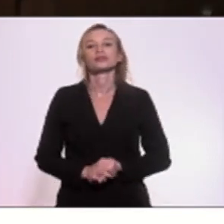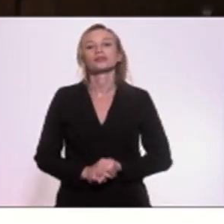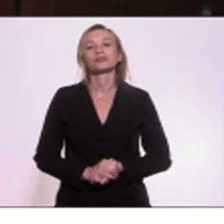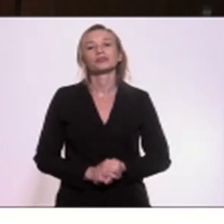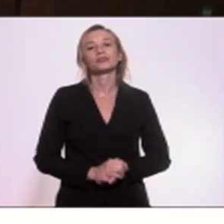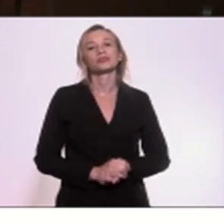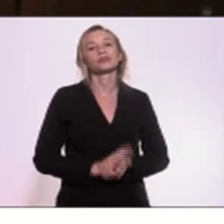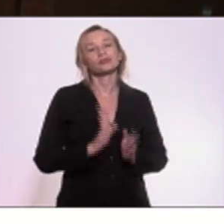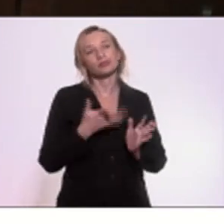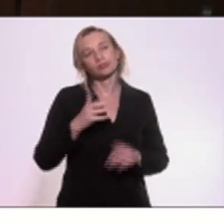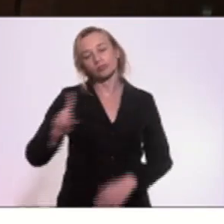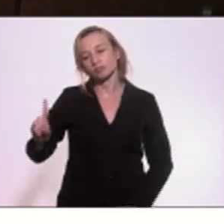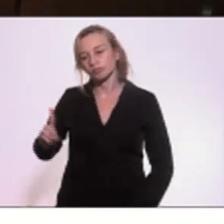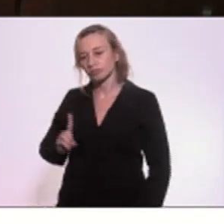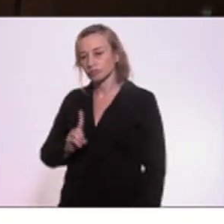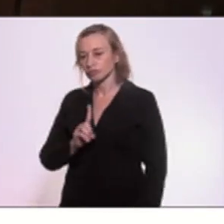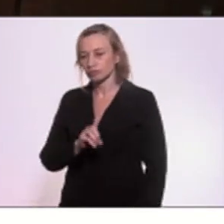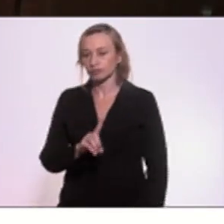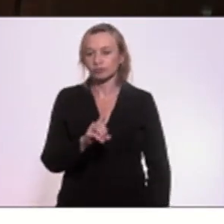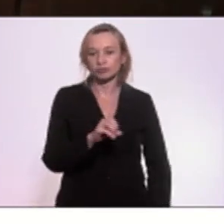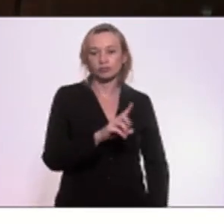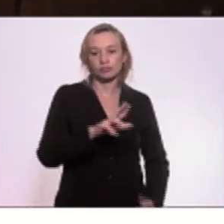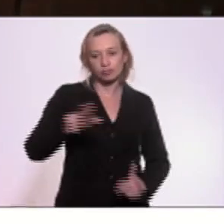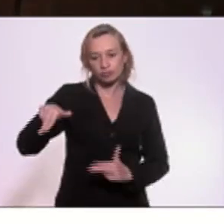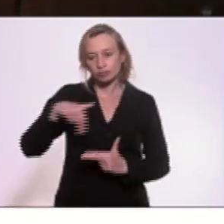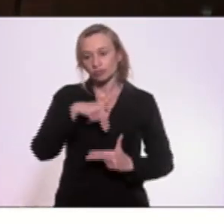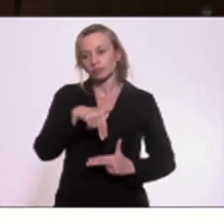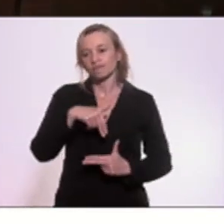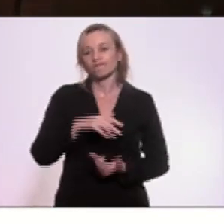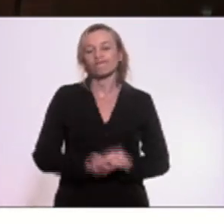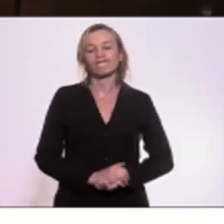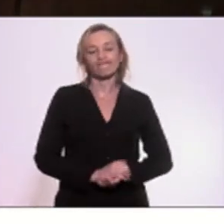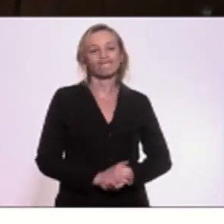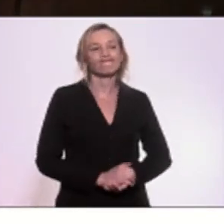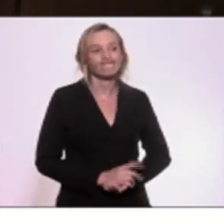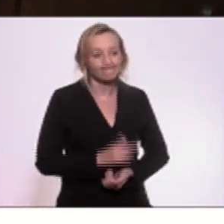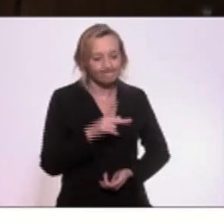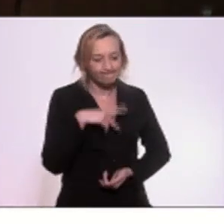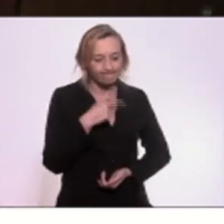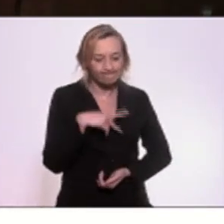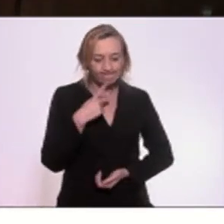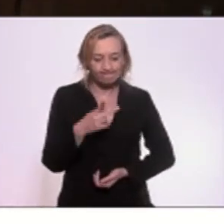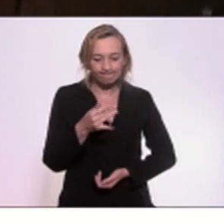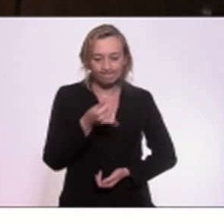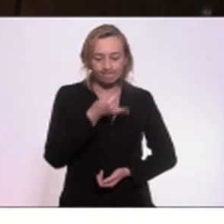Hoje eu venho à tribuna para, enfim, manifestar a minha